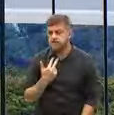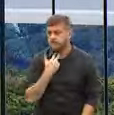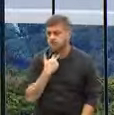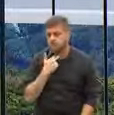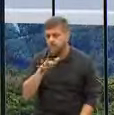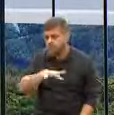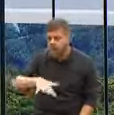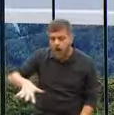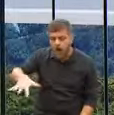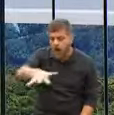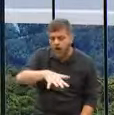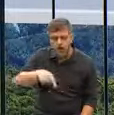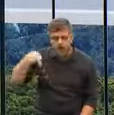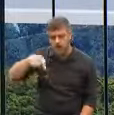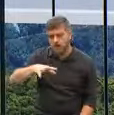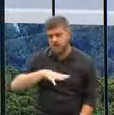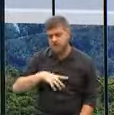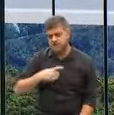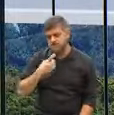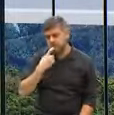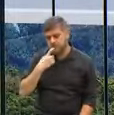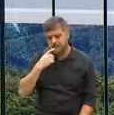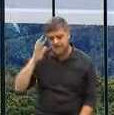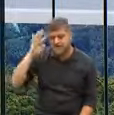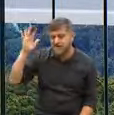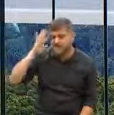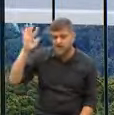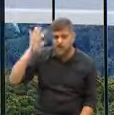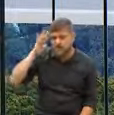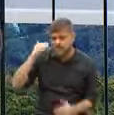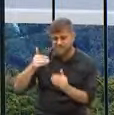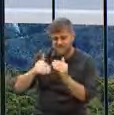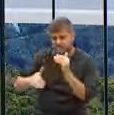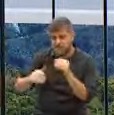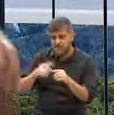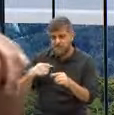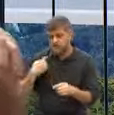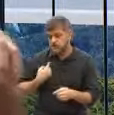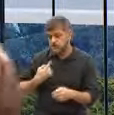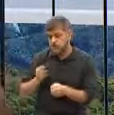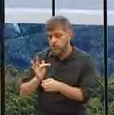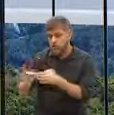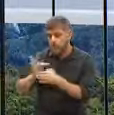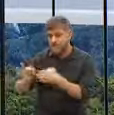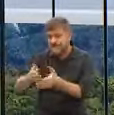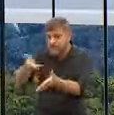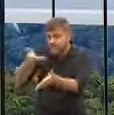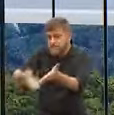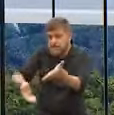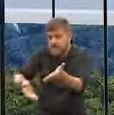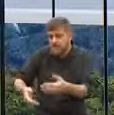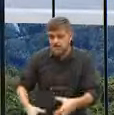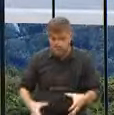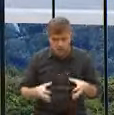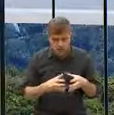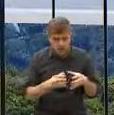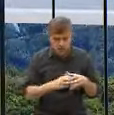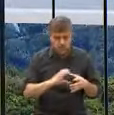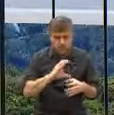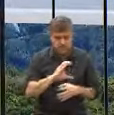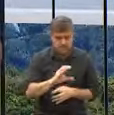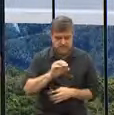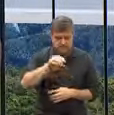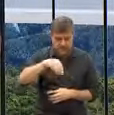um campo ideológico, porque senão nós perdemos, o conselheiro e o CMDCA perde o